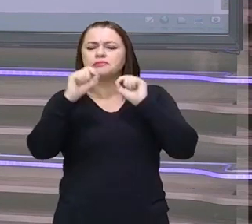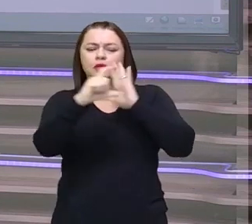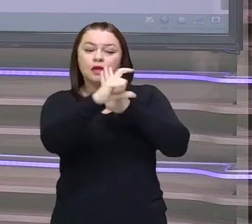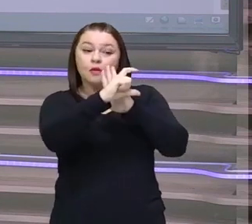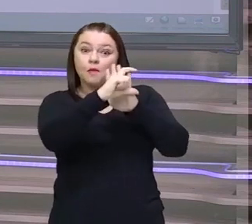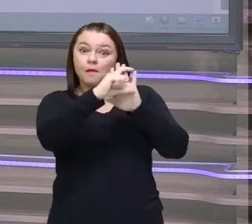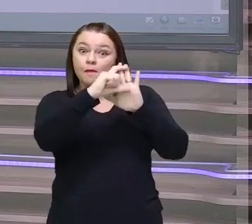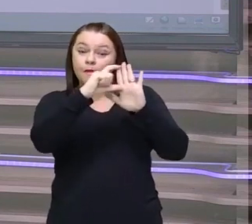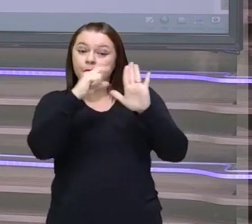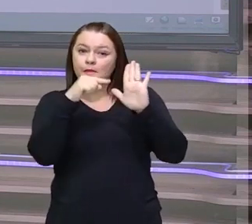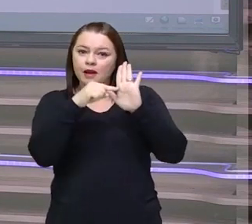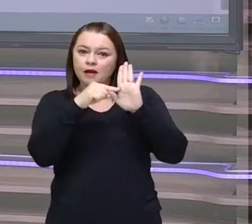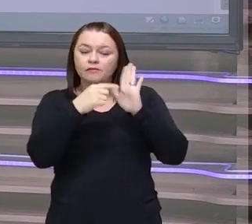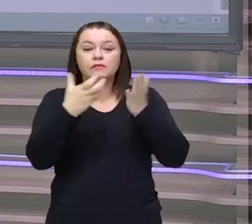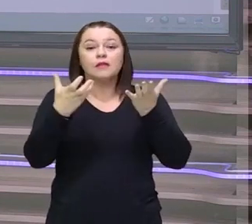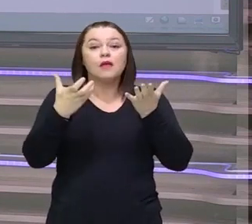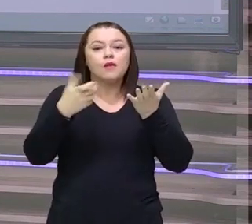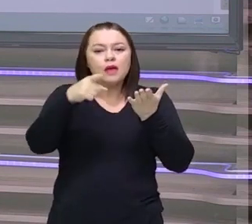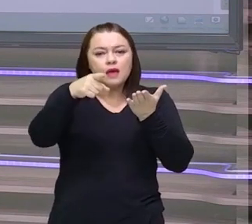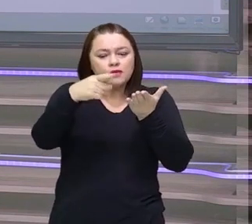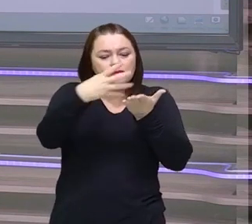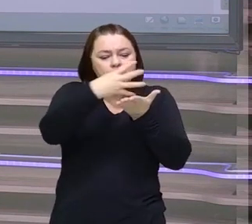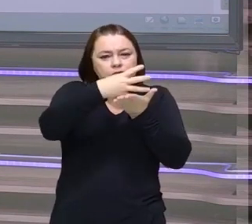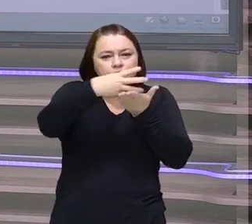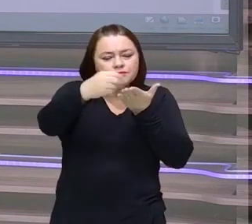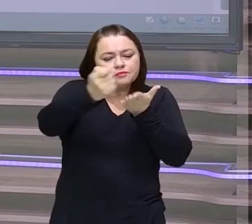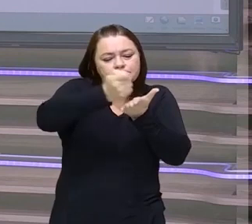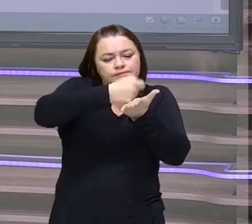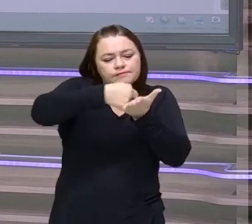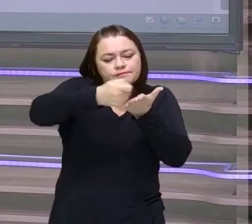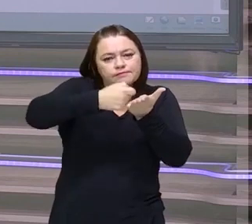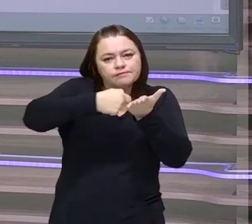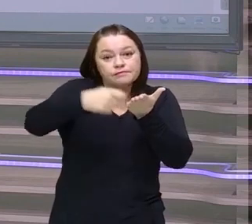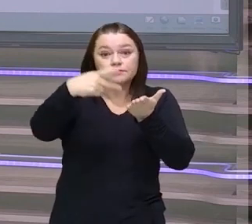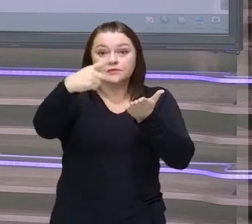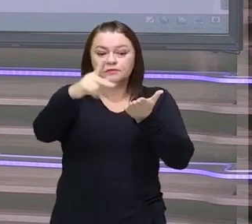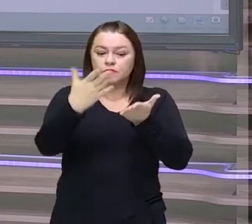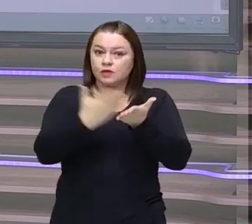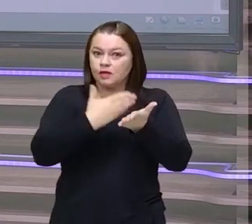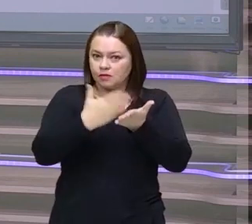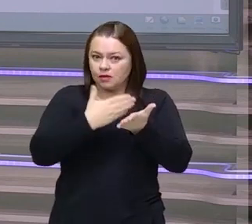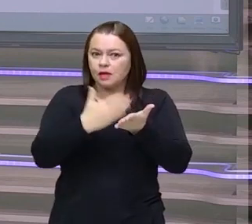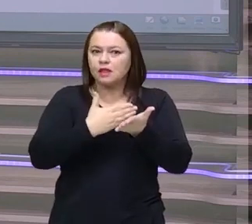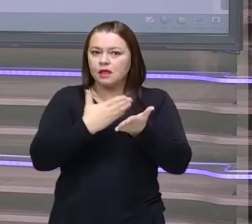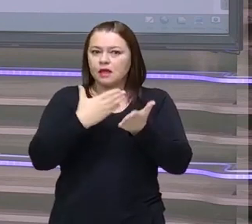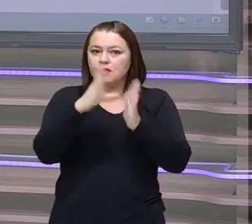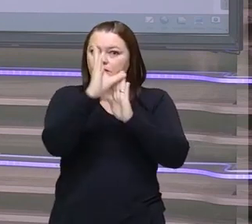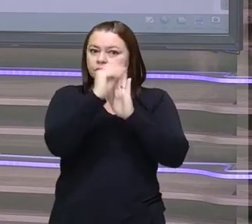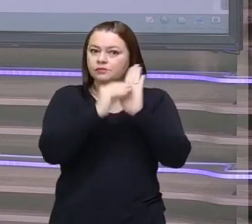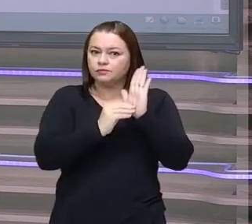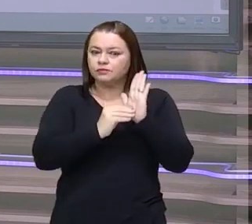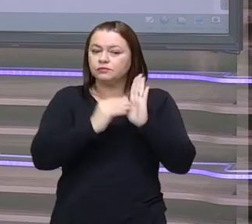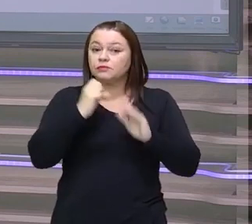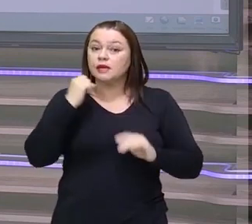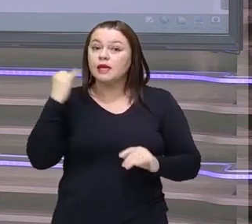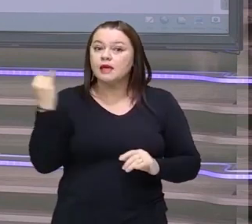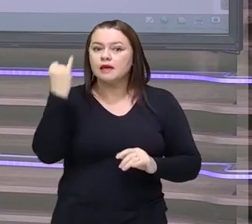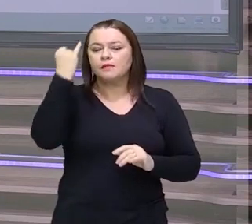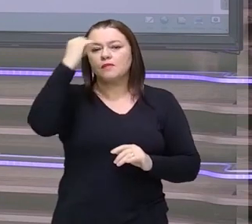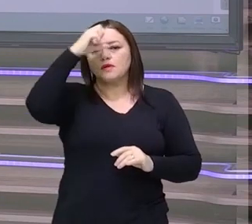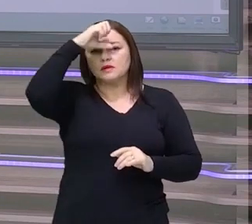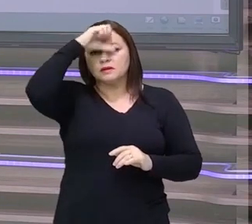parágrafo? Eu quero que você anote no seu caderno este conceito, crianças, é importante aprender, tá